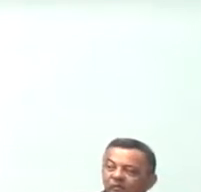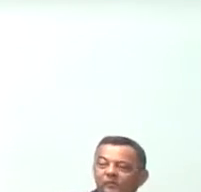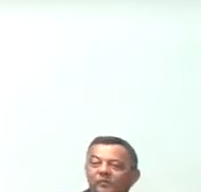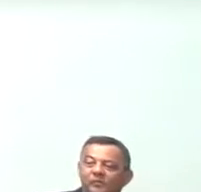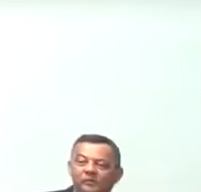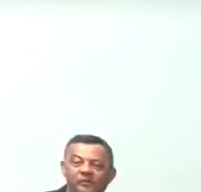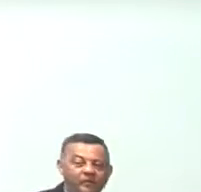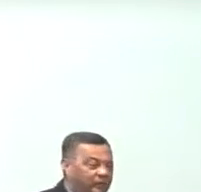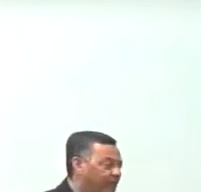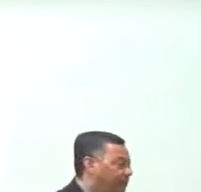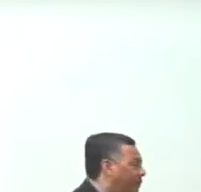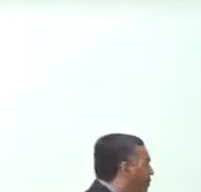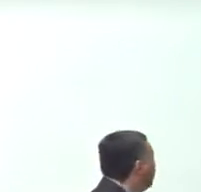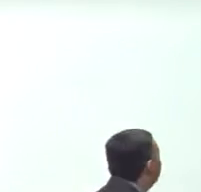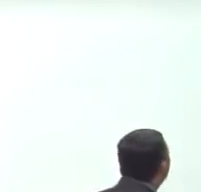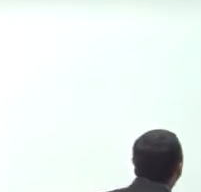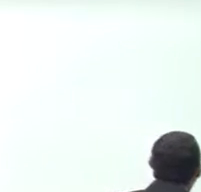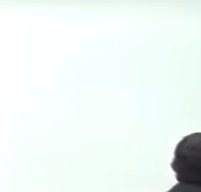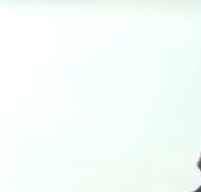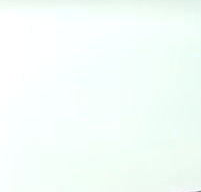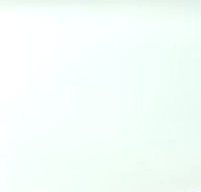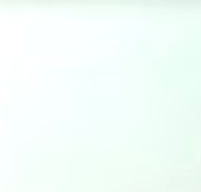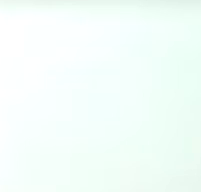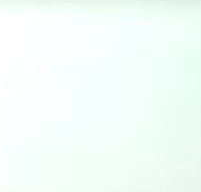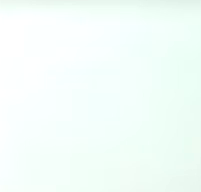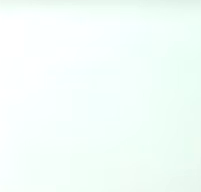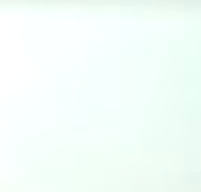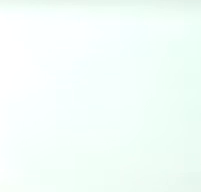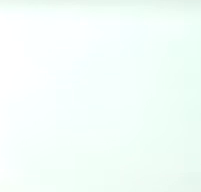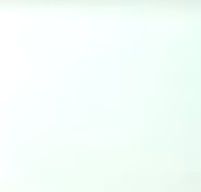Obrigado, presidente. Está consignado. São Paulino.